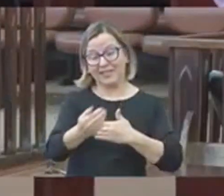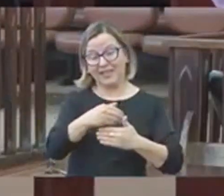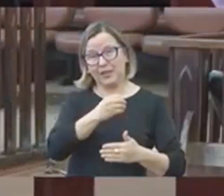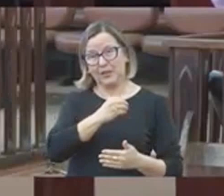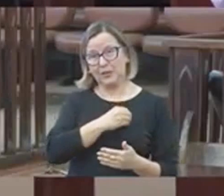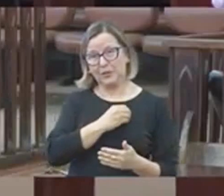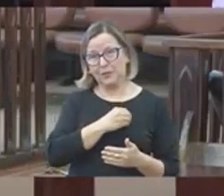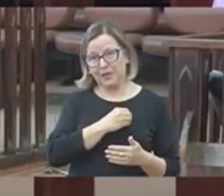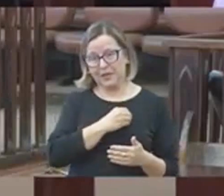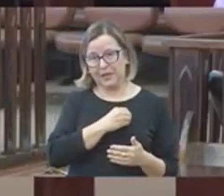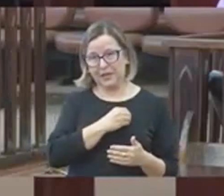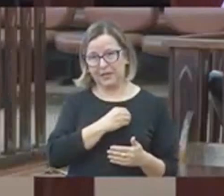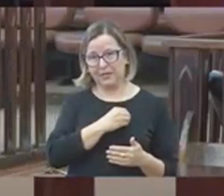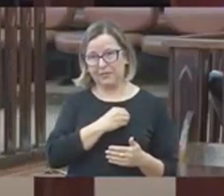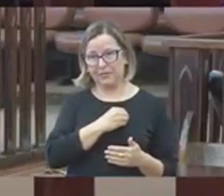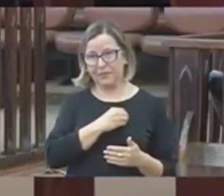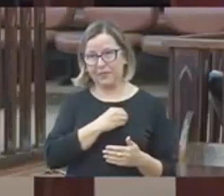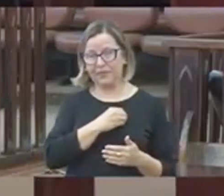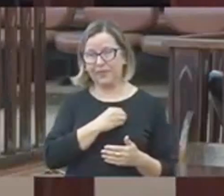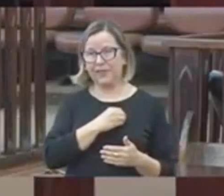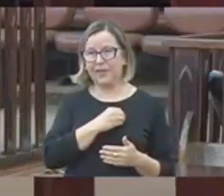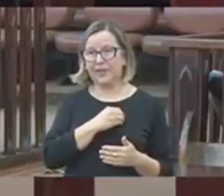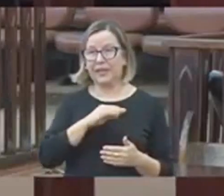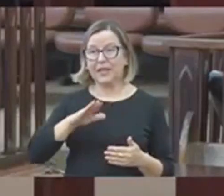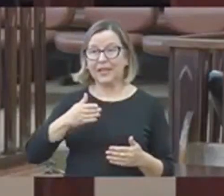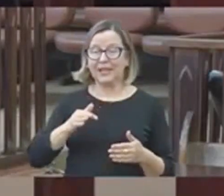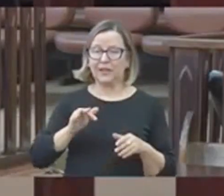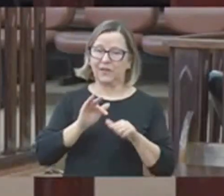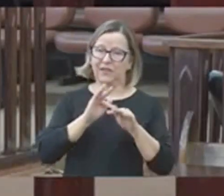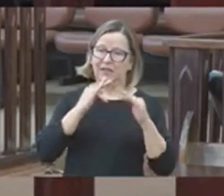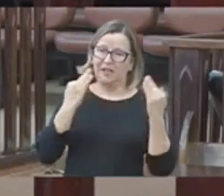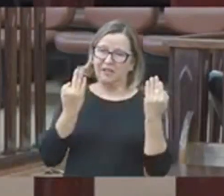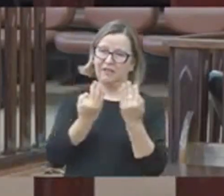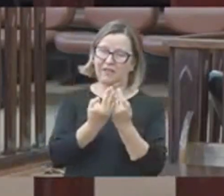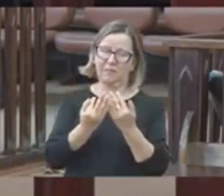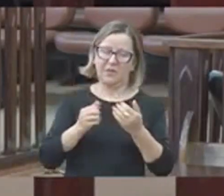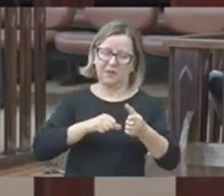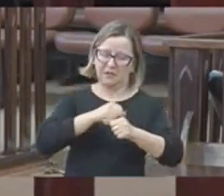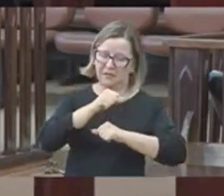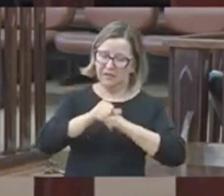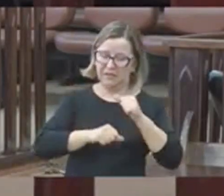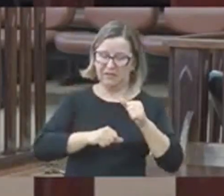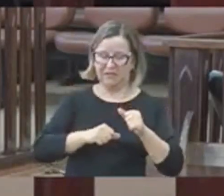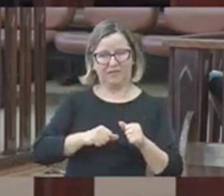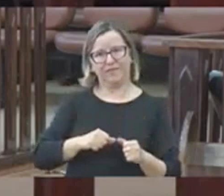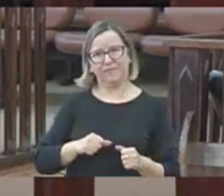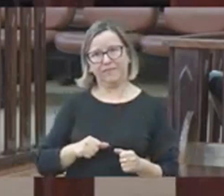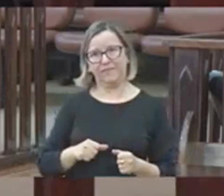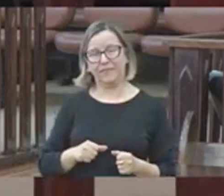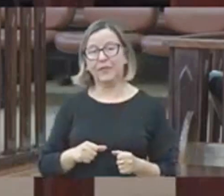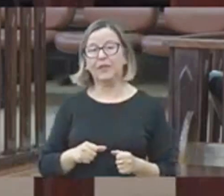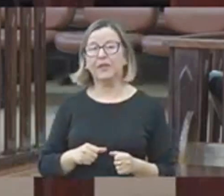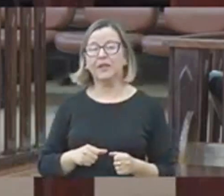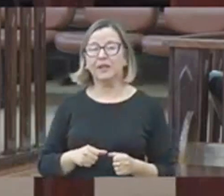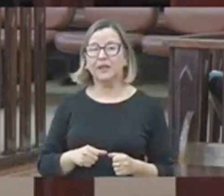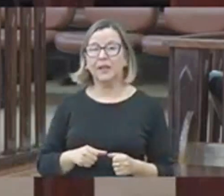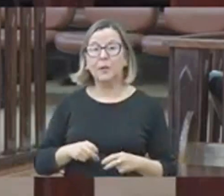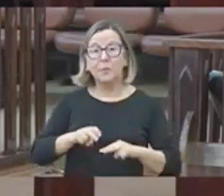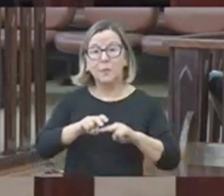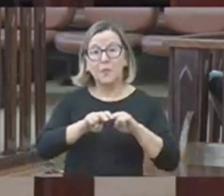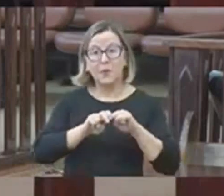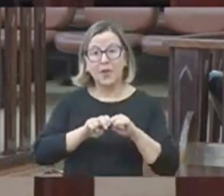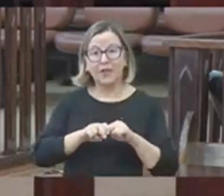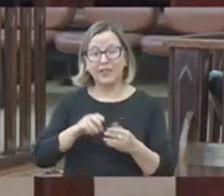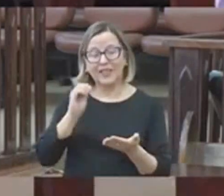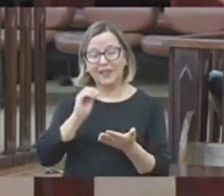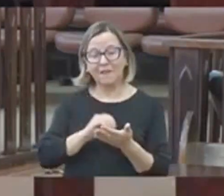de comando amoroso foi deformada. O resultado da desobediência do Adão, e